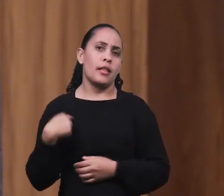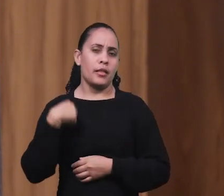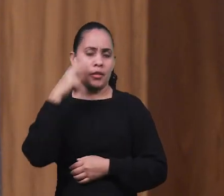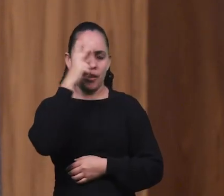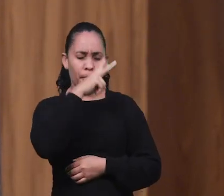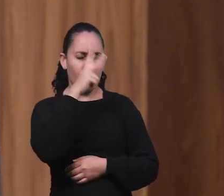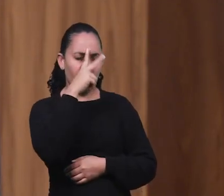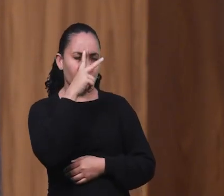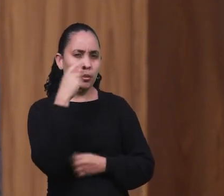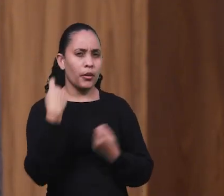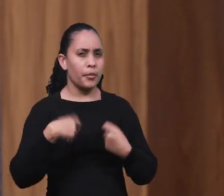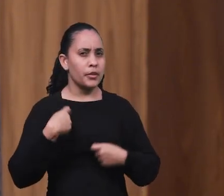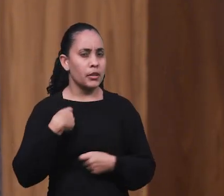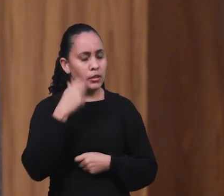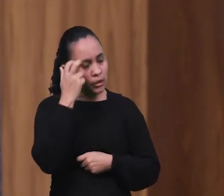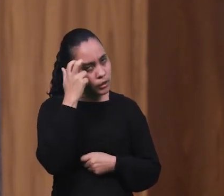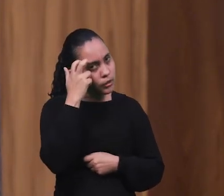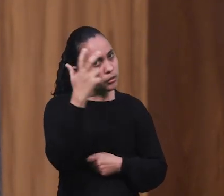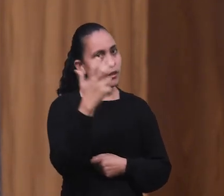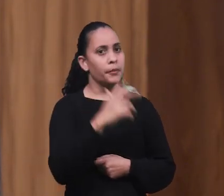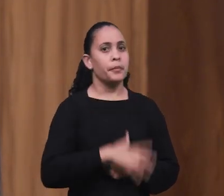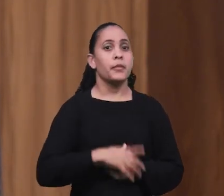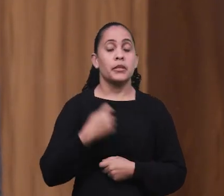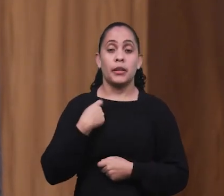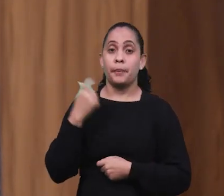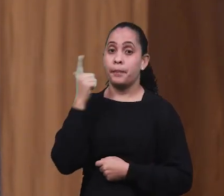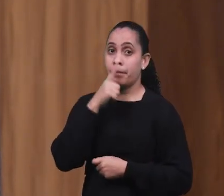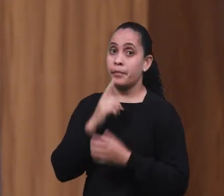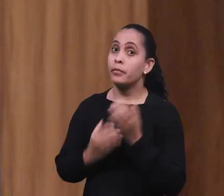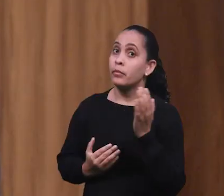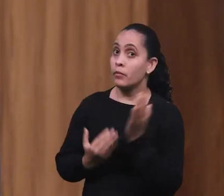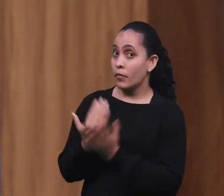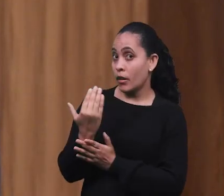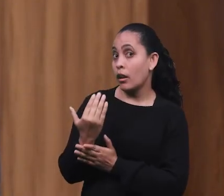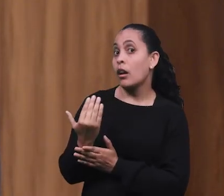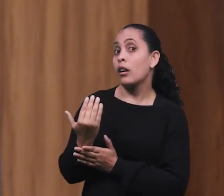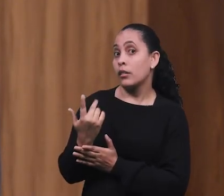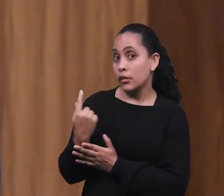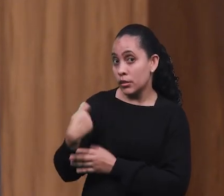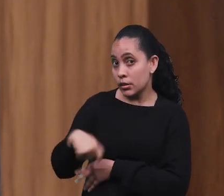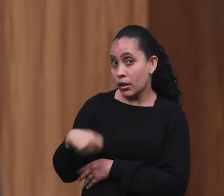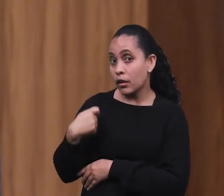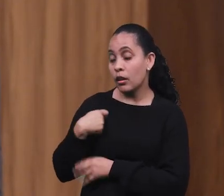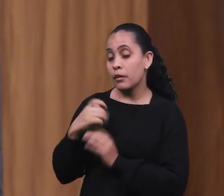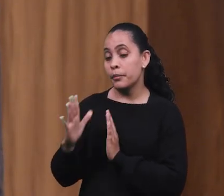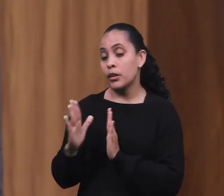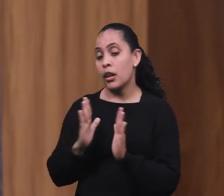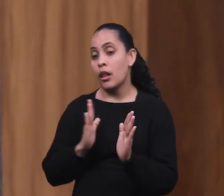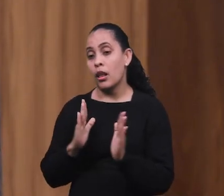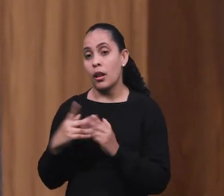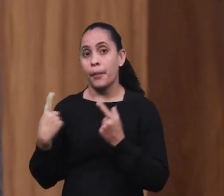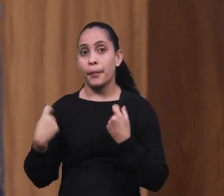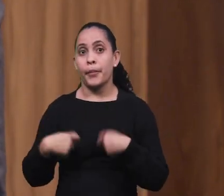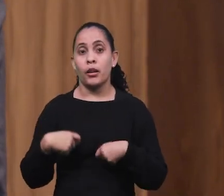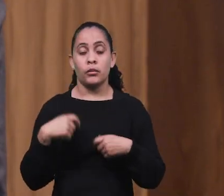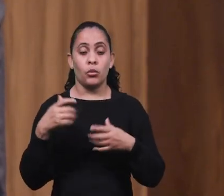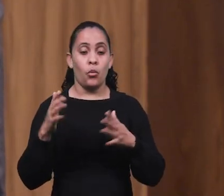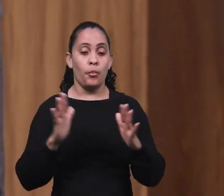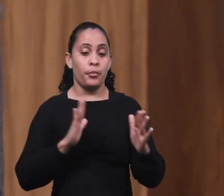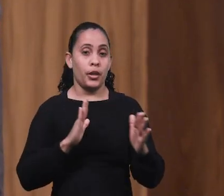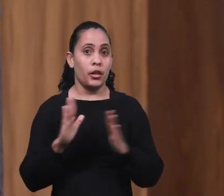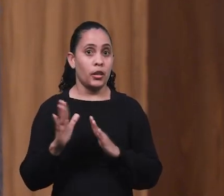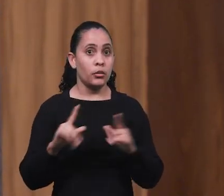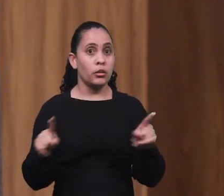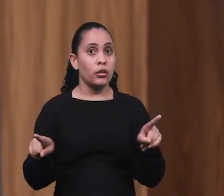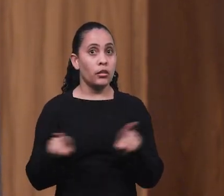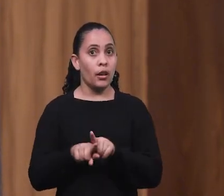que a meta ela precisa ser inteligente, ela precisa ser alcançável, ela precisa ser temporal. Eu preciso estipular um tempo,